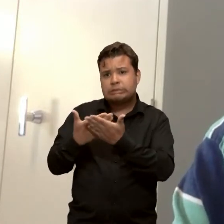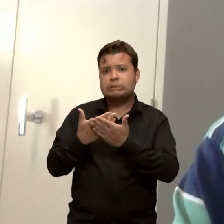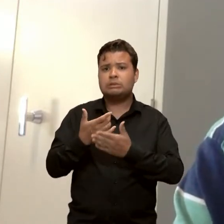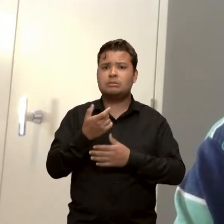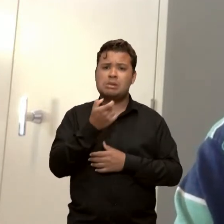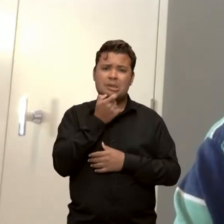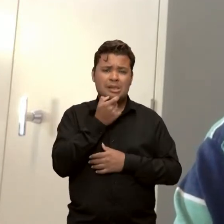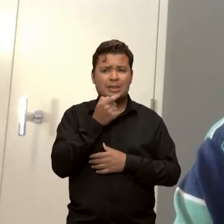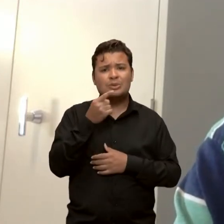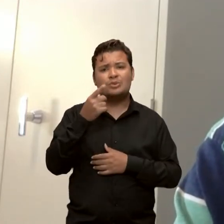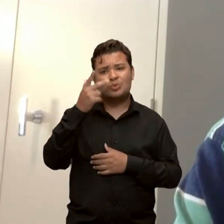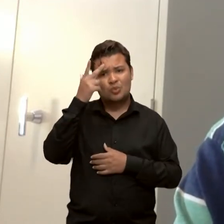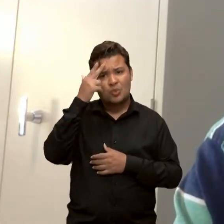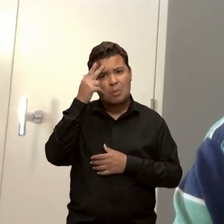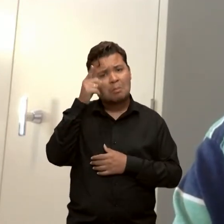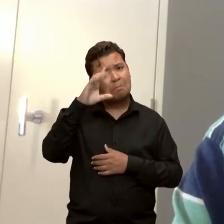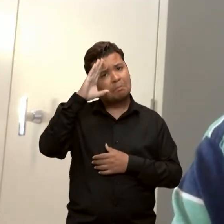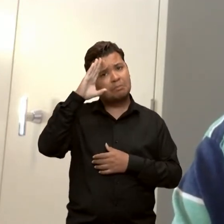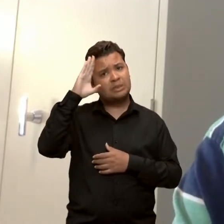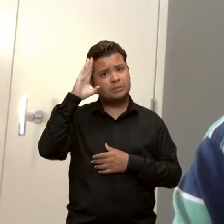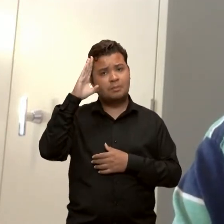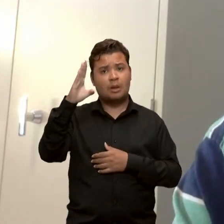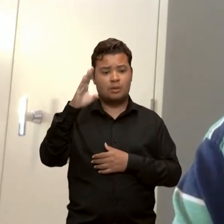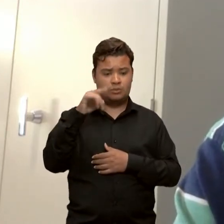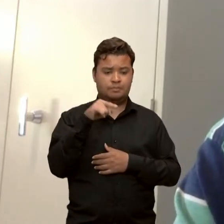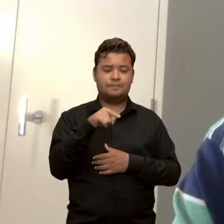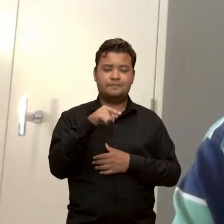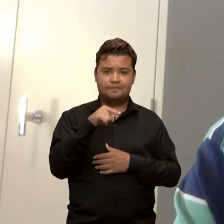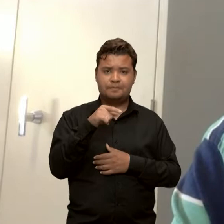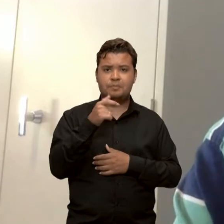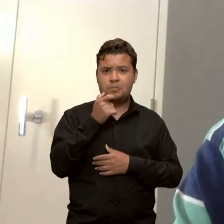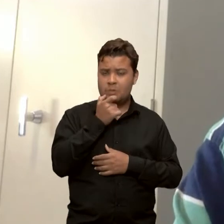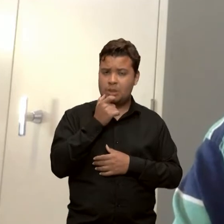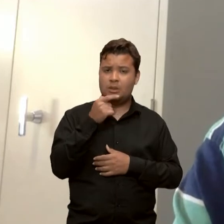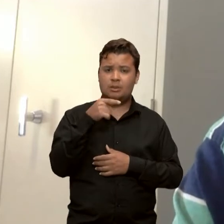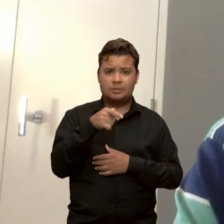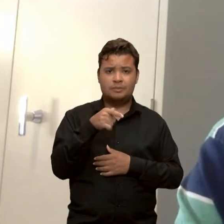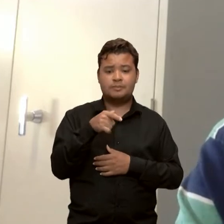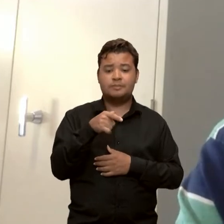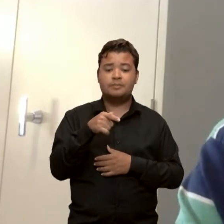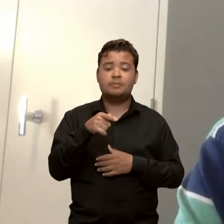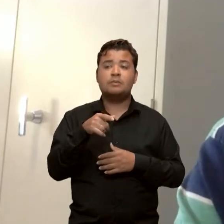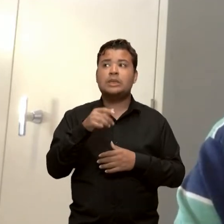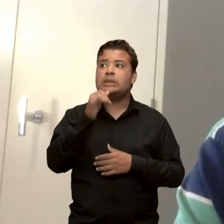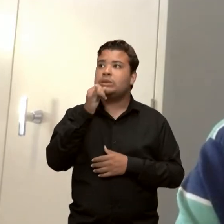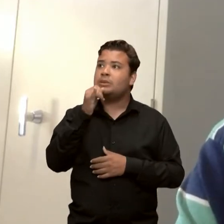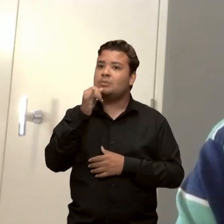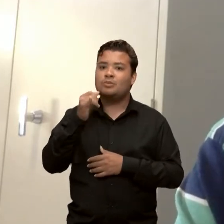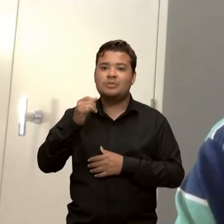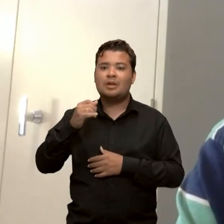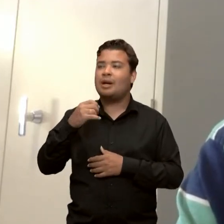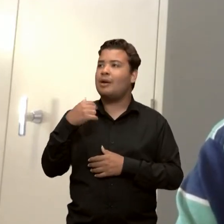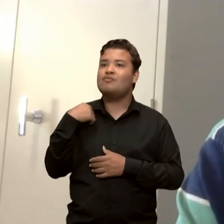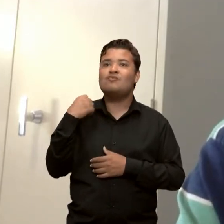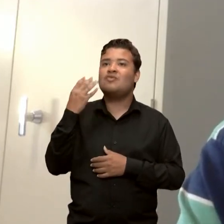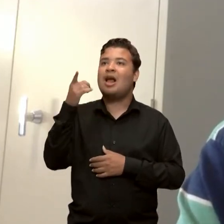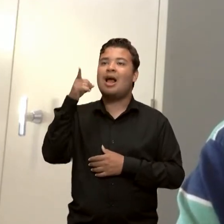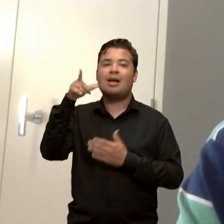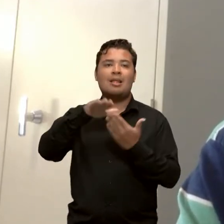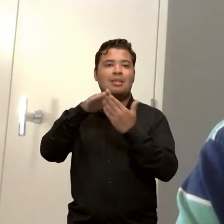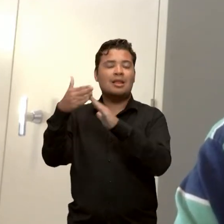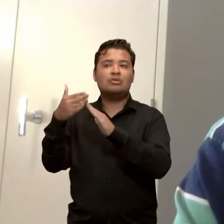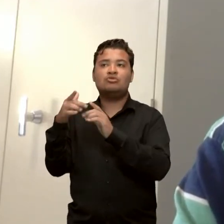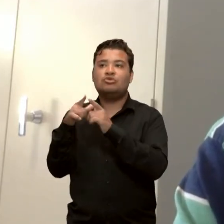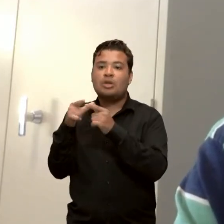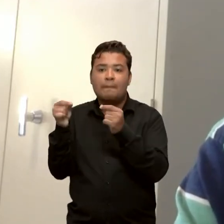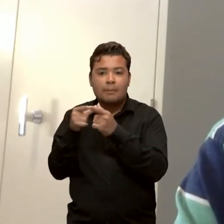em geral, são exigidos, mesmo para quem vai para o Japão, por exemplo, pede-se que conheça